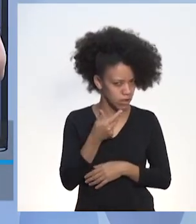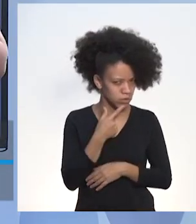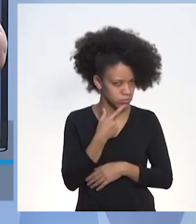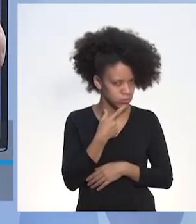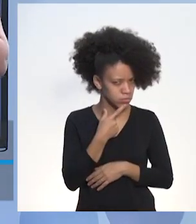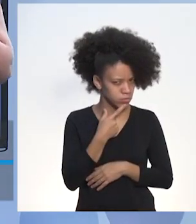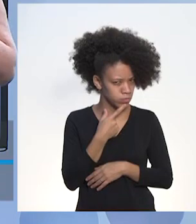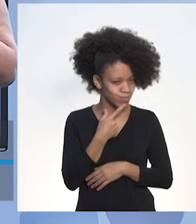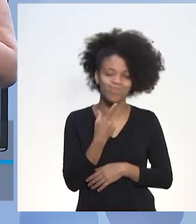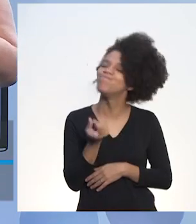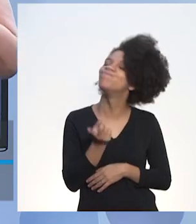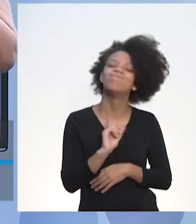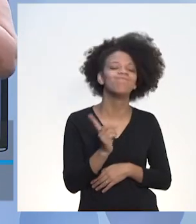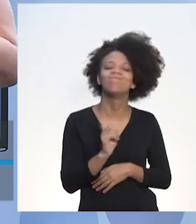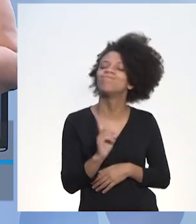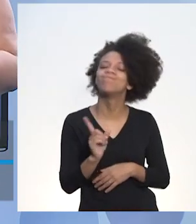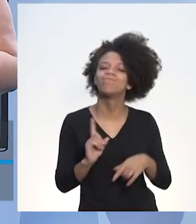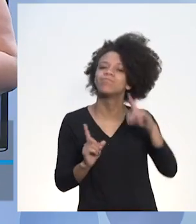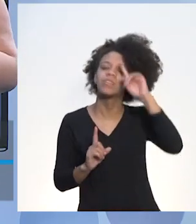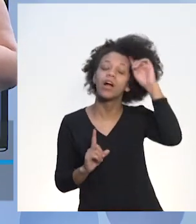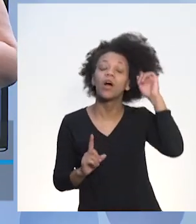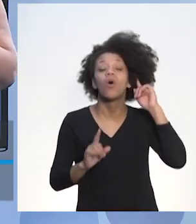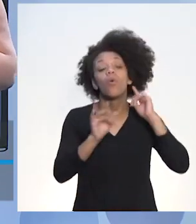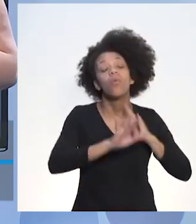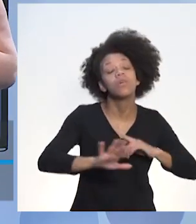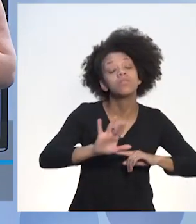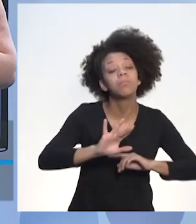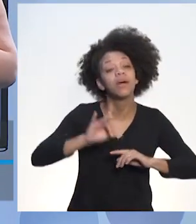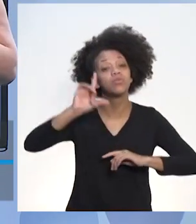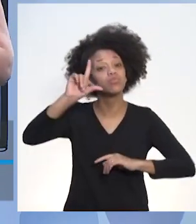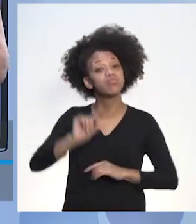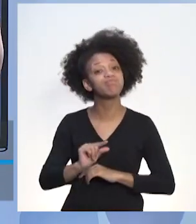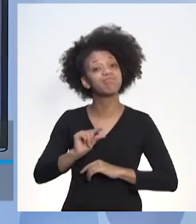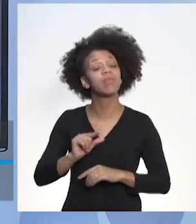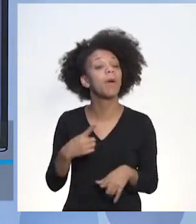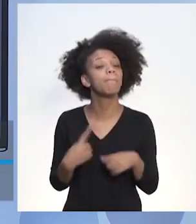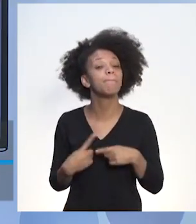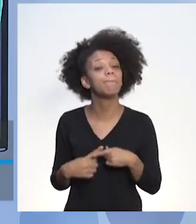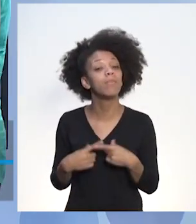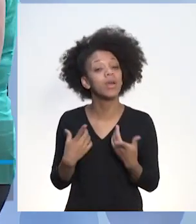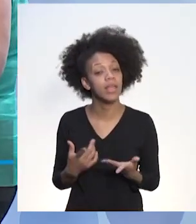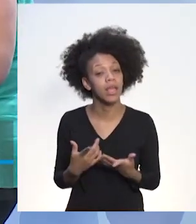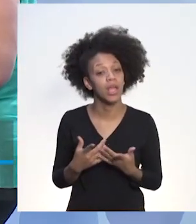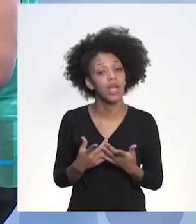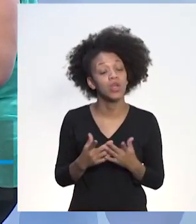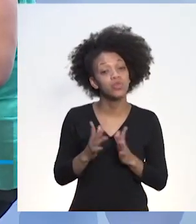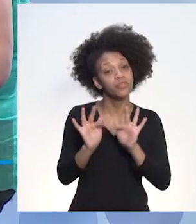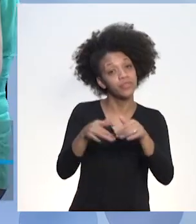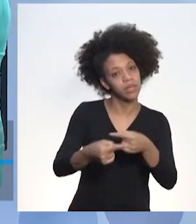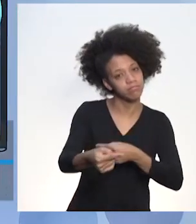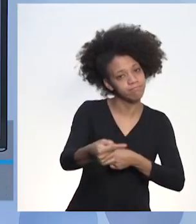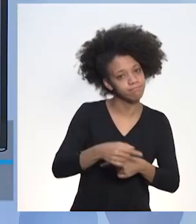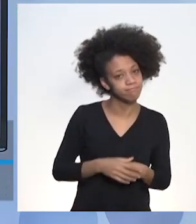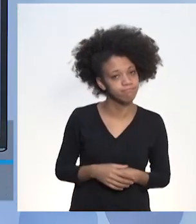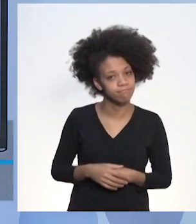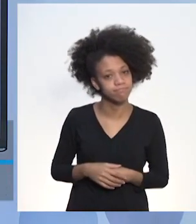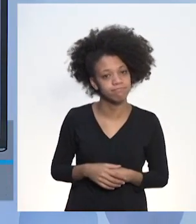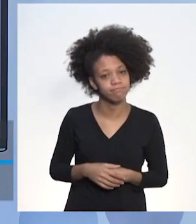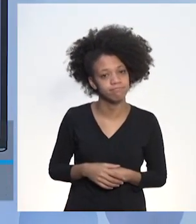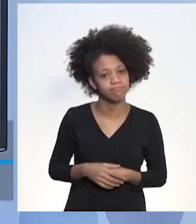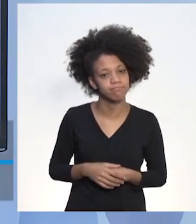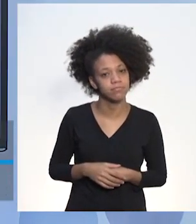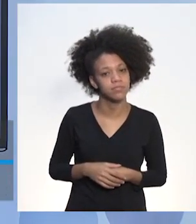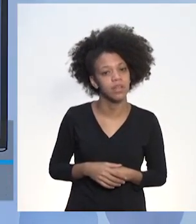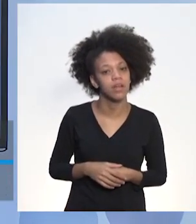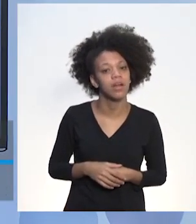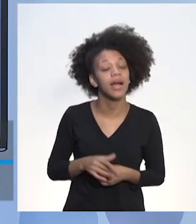resposta? Não. O espaço amostral aqui, ele diminui. Por quê? No final de semana, eu só vou ter o quê?